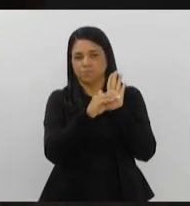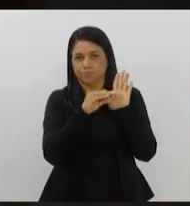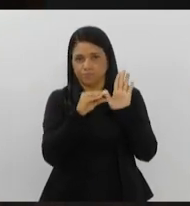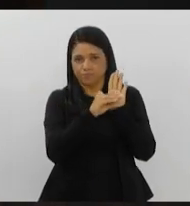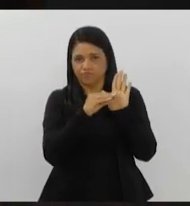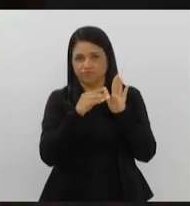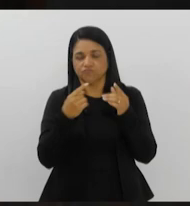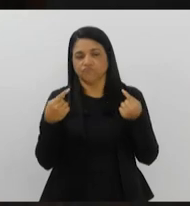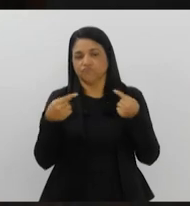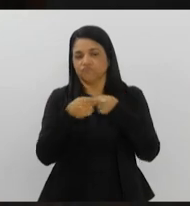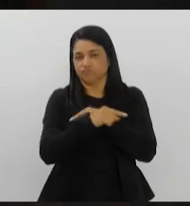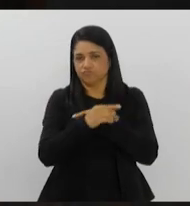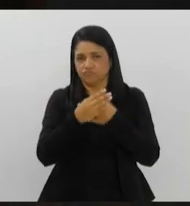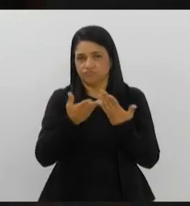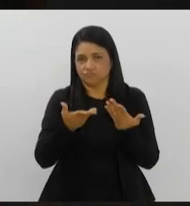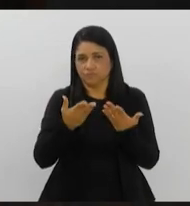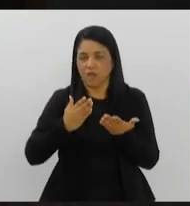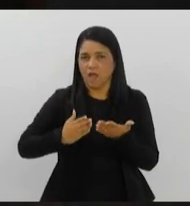Aprovado, vai